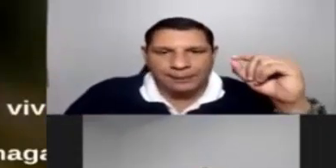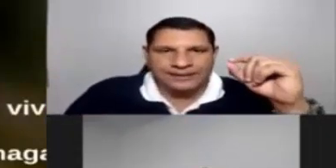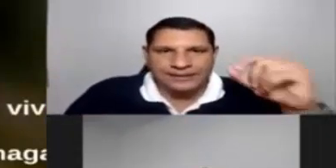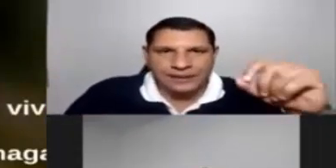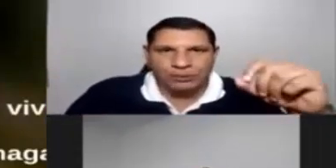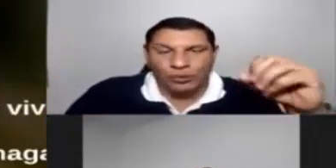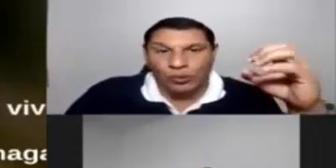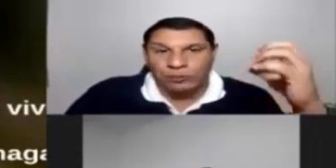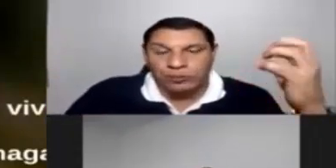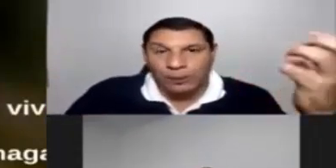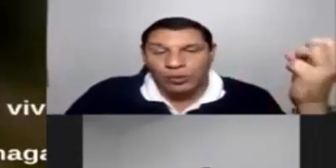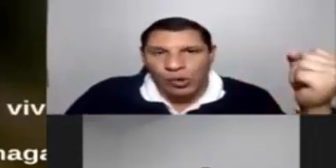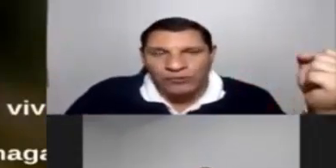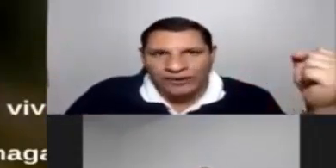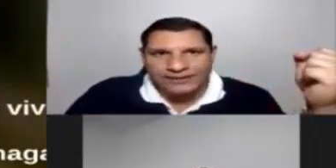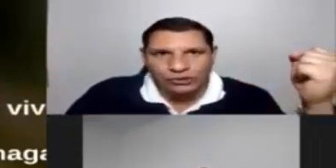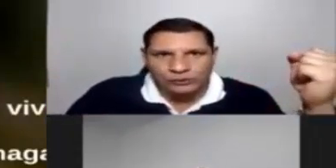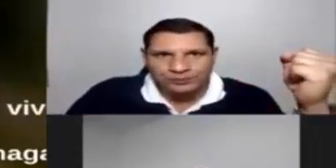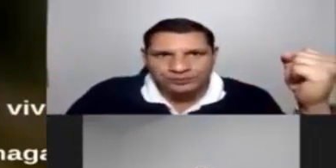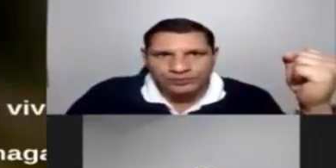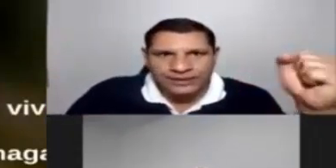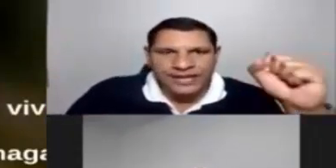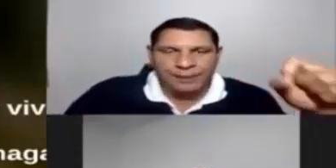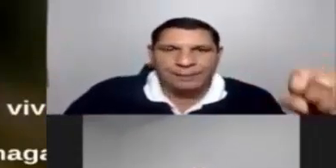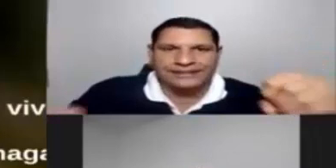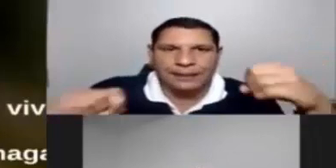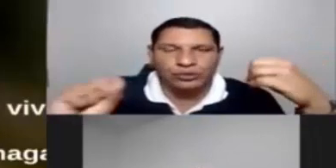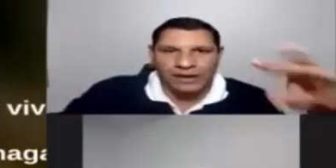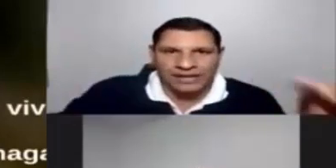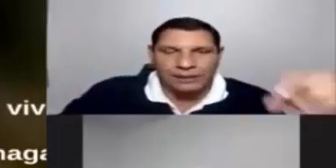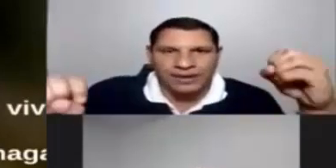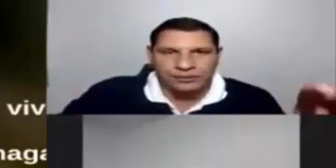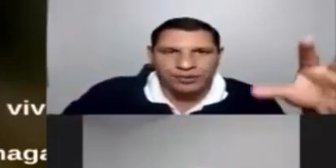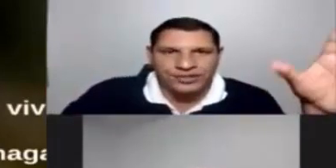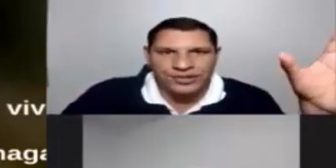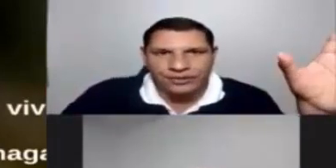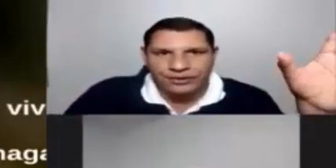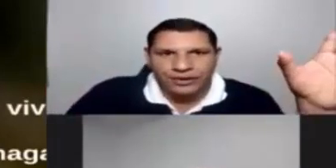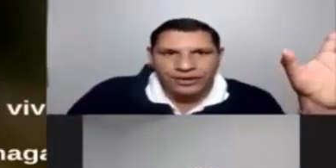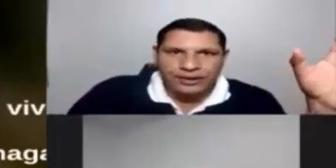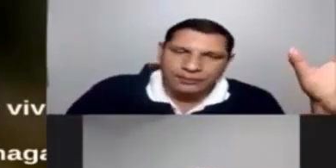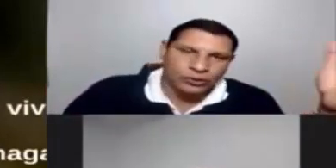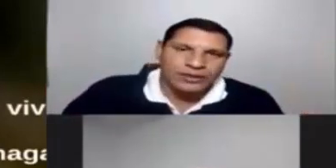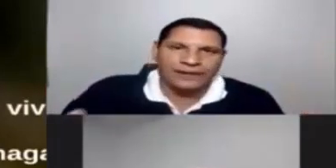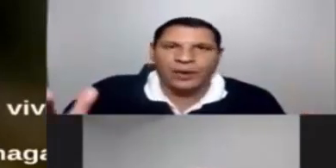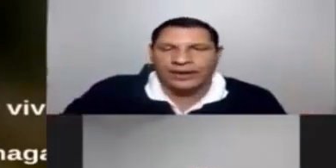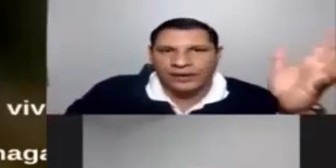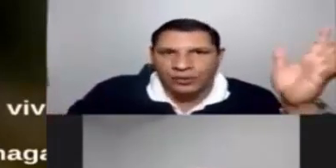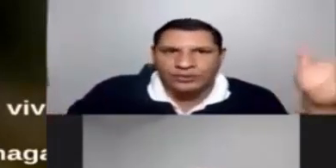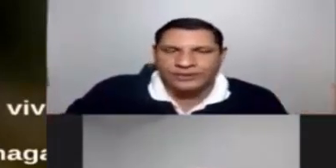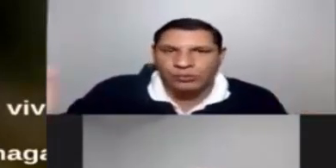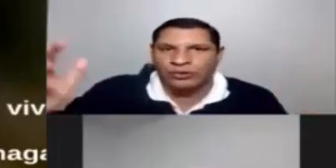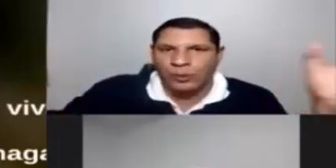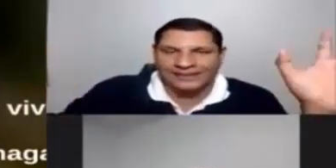Mas, a princípio, o próprio corpo faz isso. E deixa passar muito mais lembranças positivas. Mas como cada um é